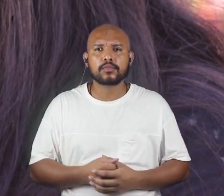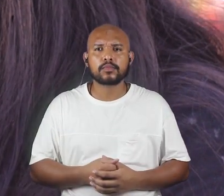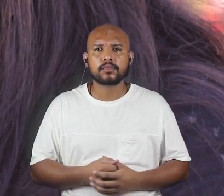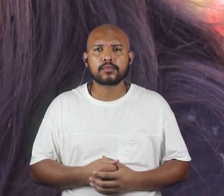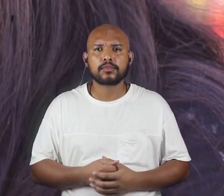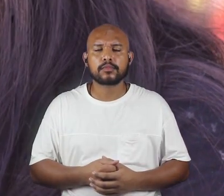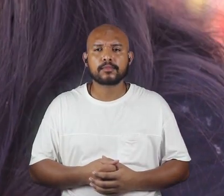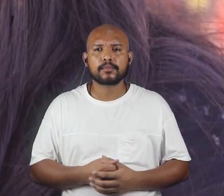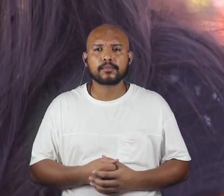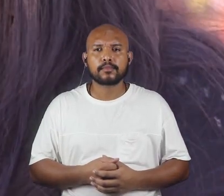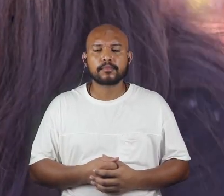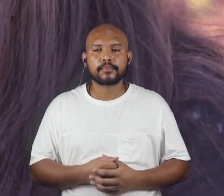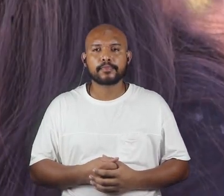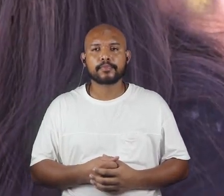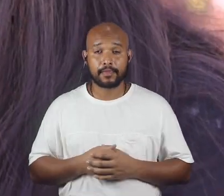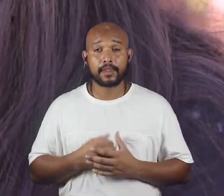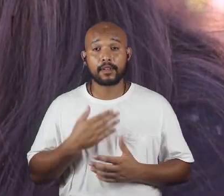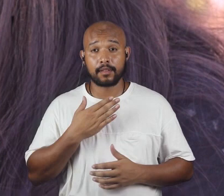trajetória.